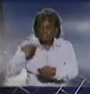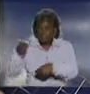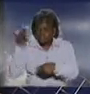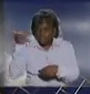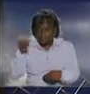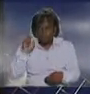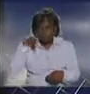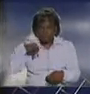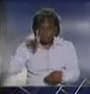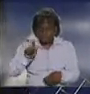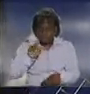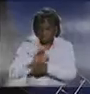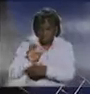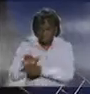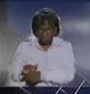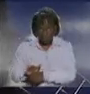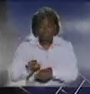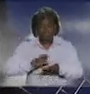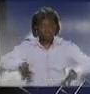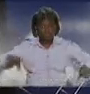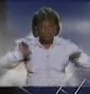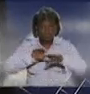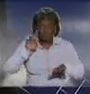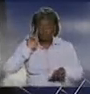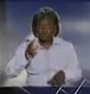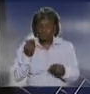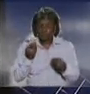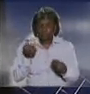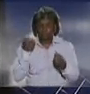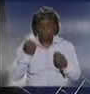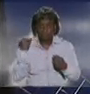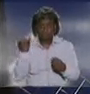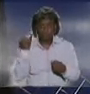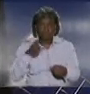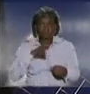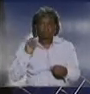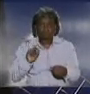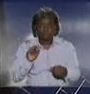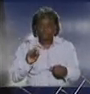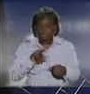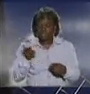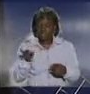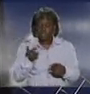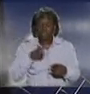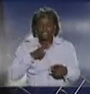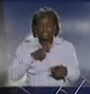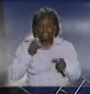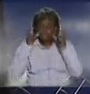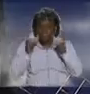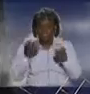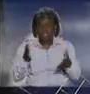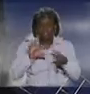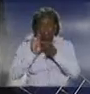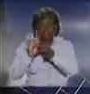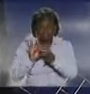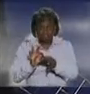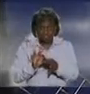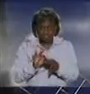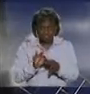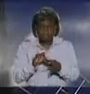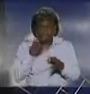conhecimento ONGs do terceiro setor, e todas elas, uma coisa que a gente viu muito forte nesse levantamento é que tem interesse em trabalhar em